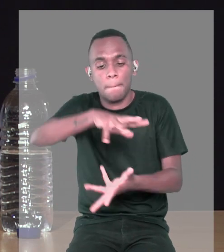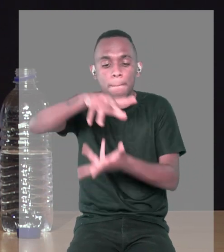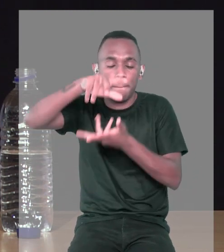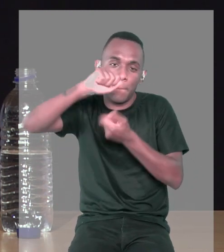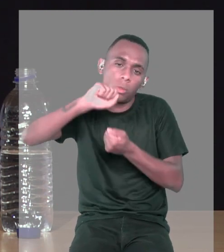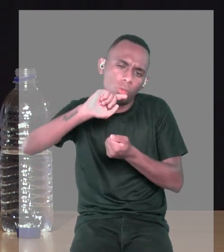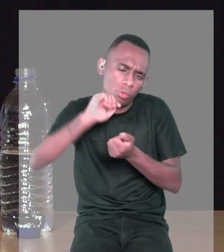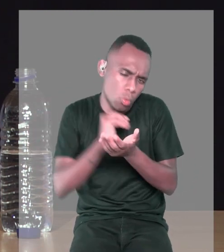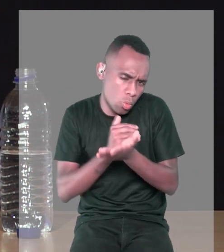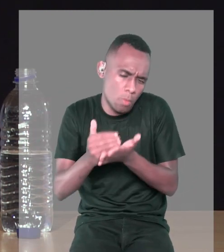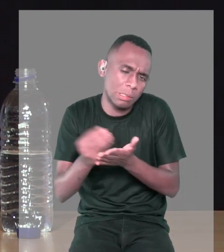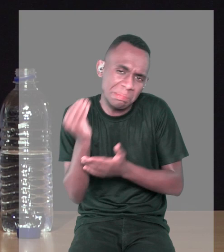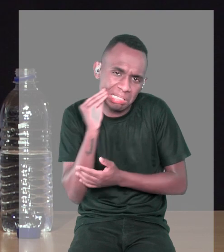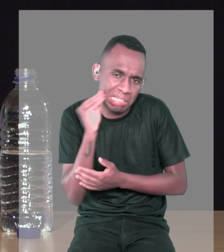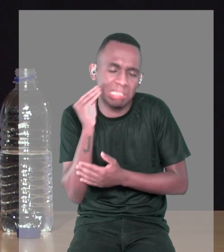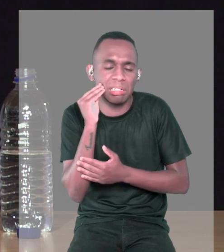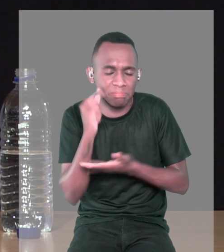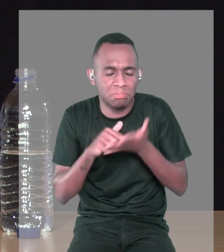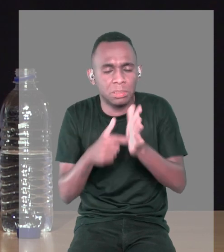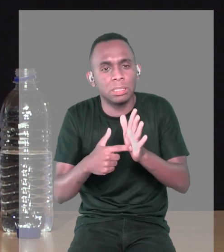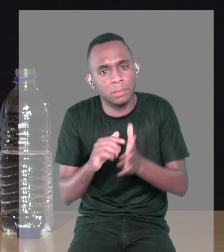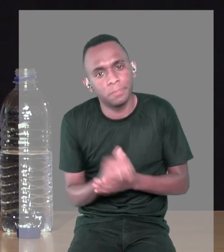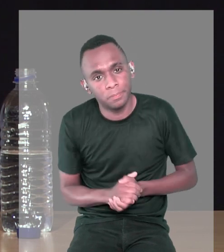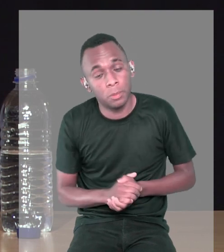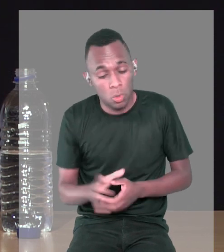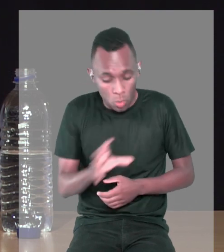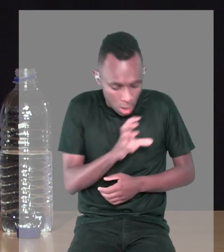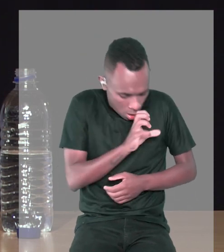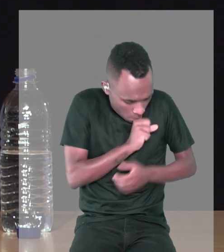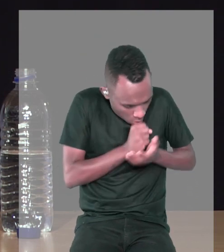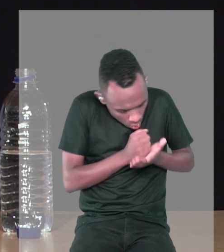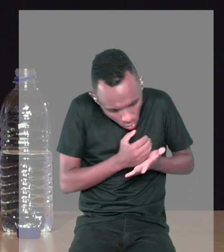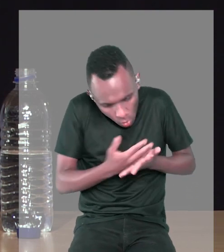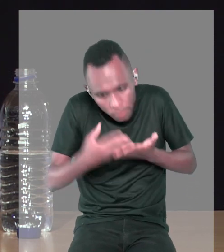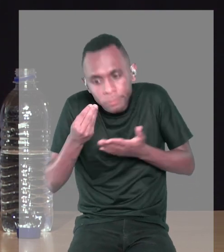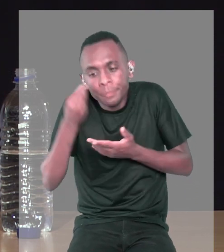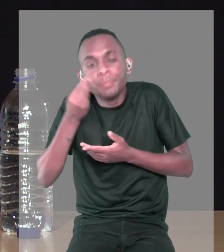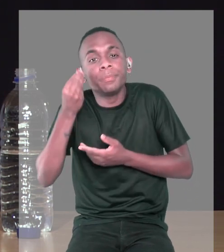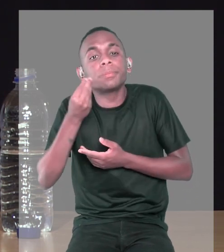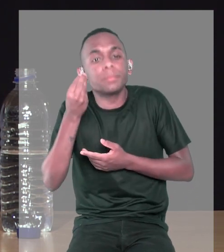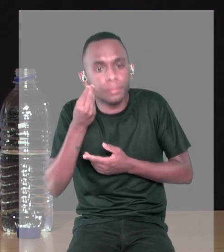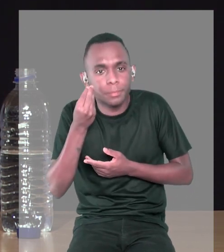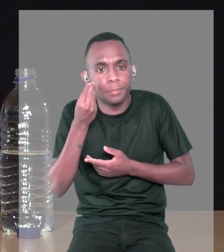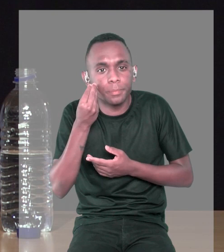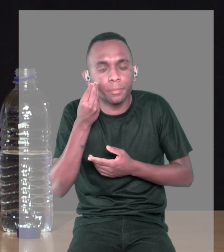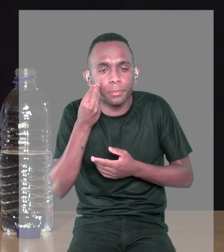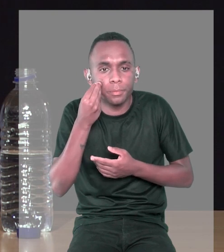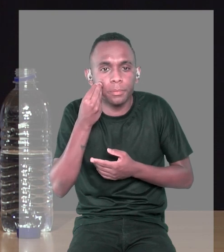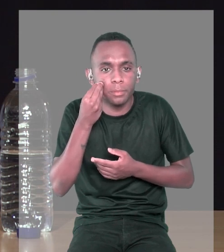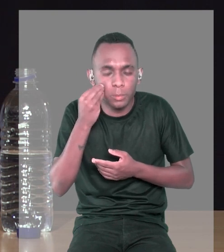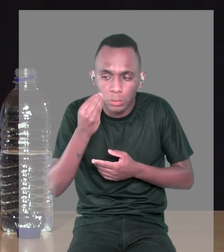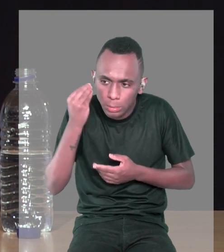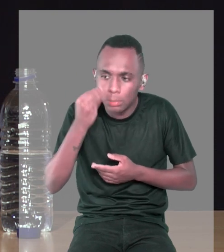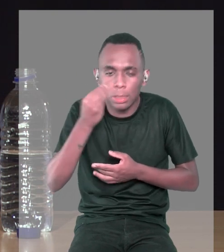essa experiência que foi literariamente formulada tantas vezes de maneira